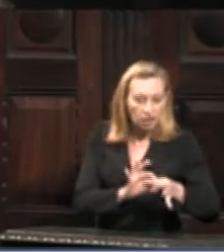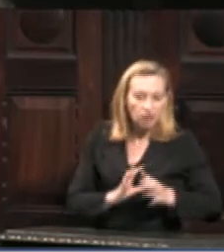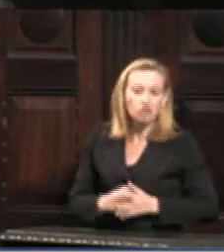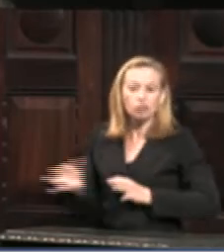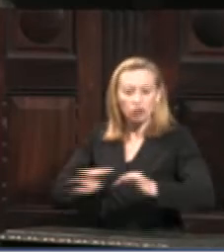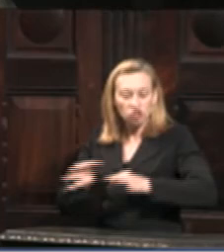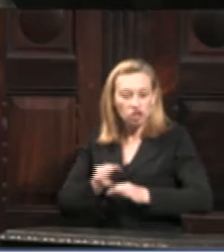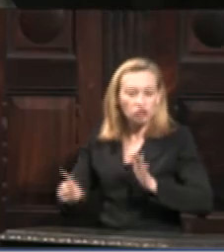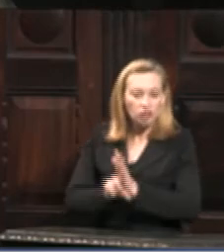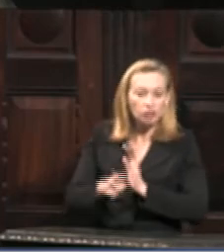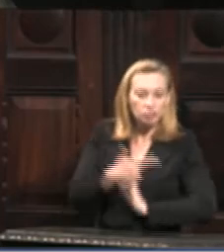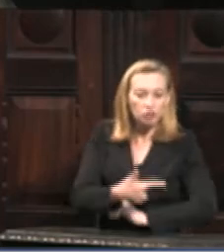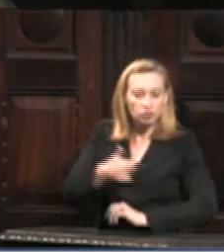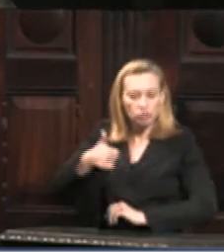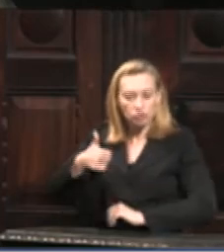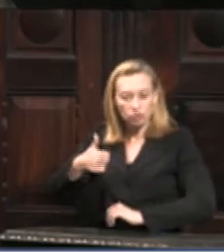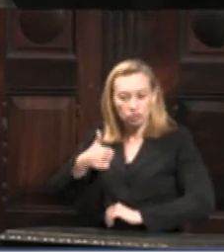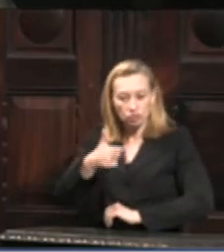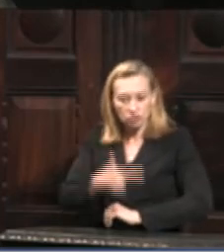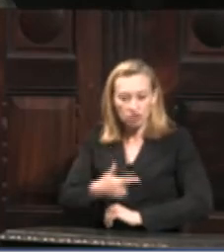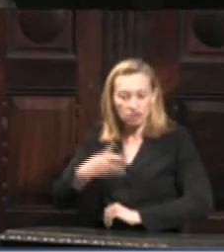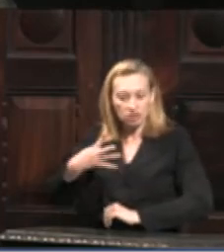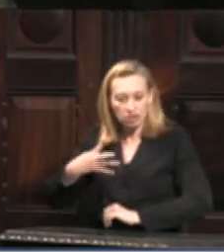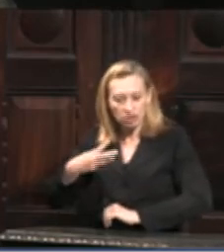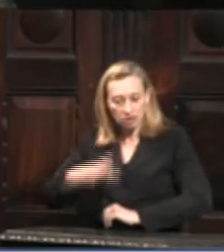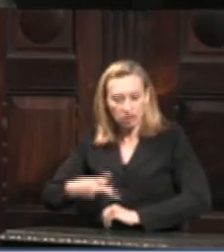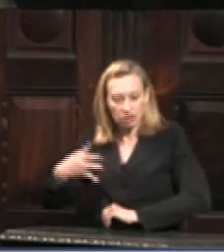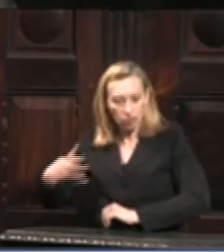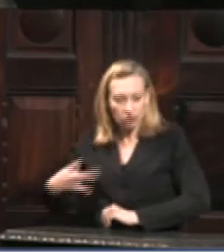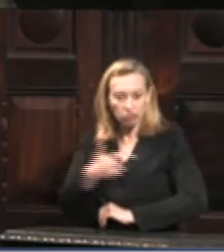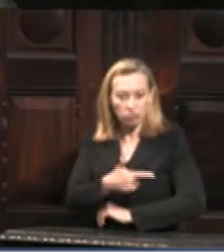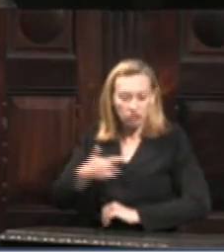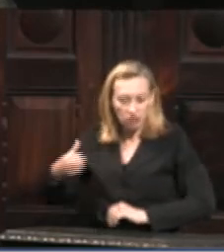Projeto de lei 1234-A de 2015, de autoria